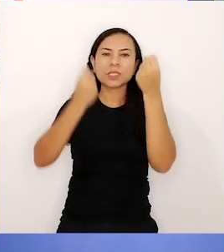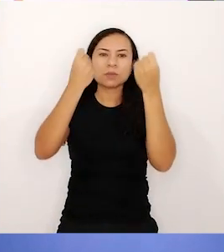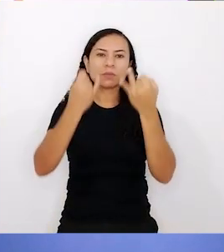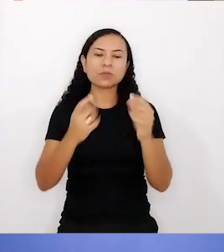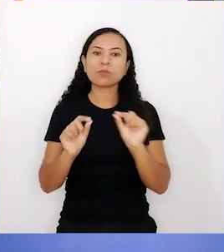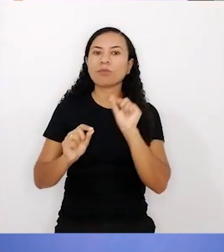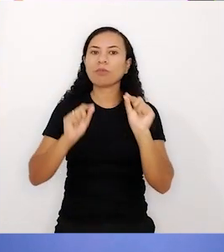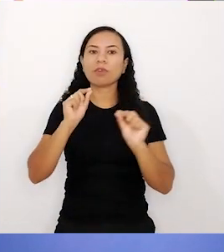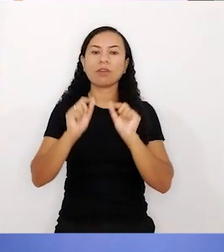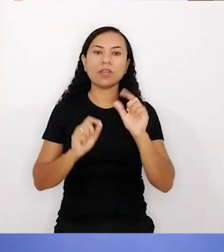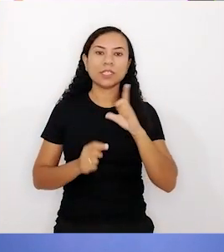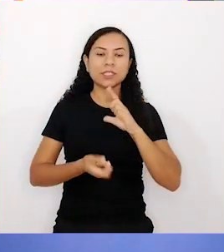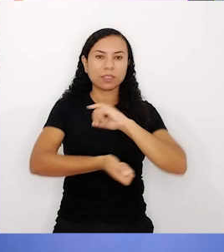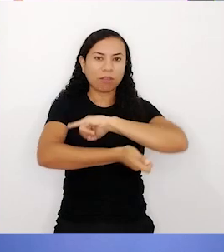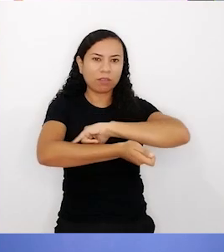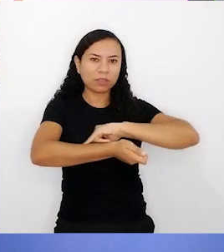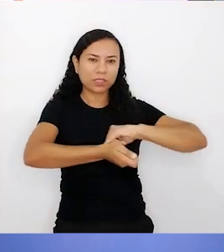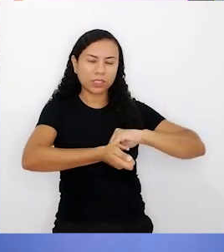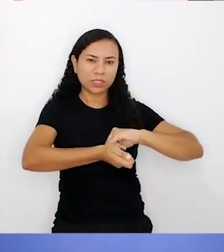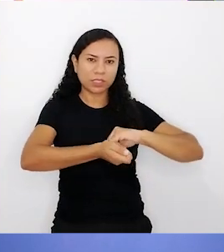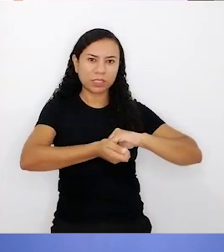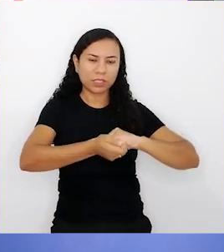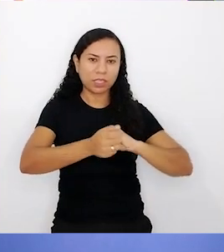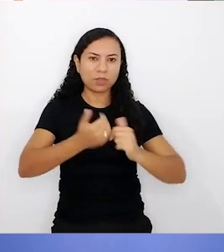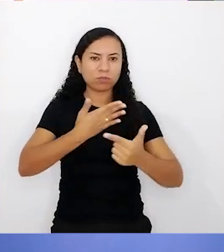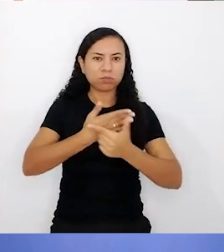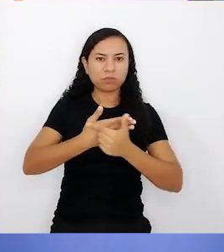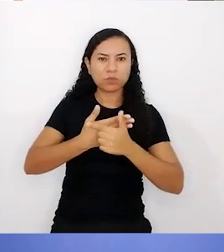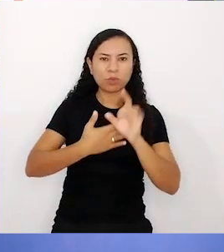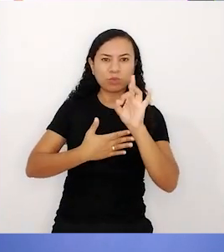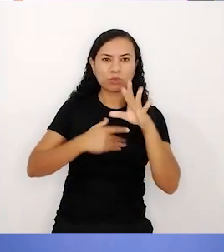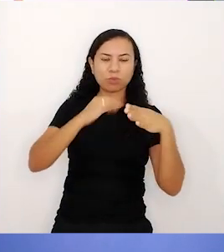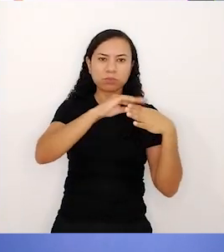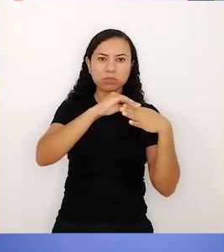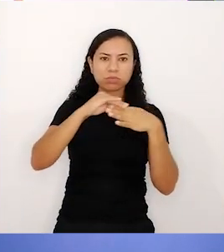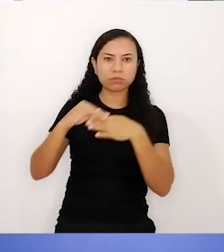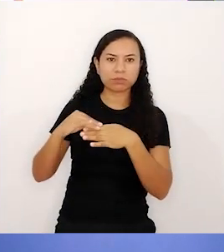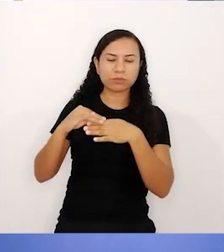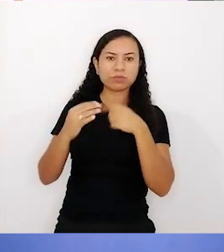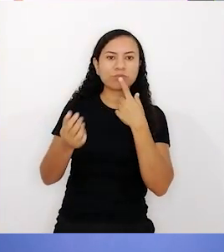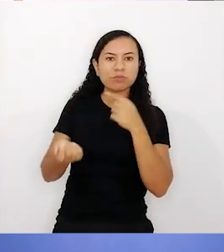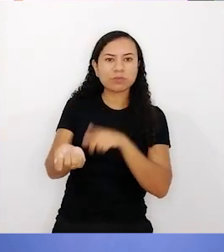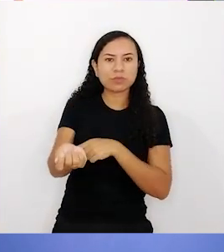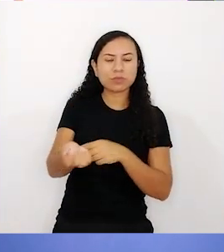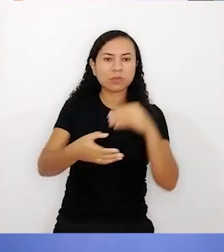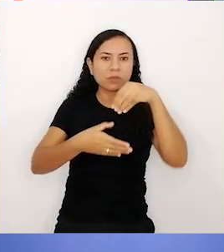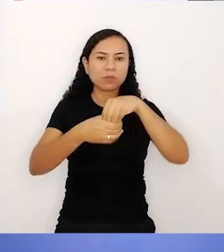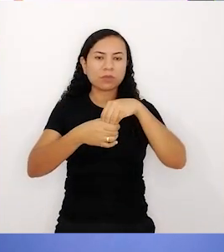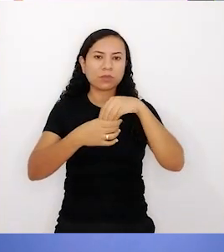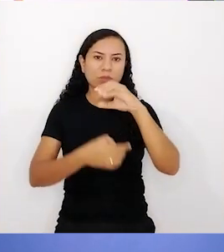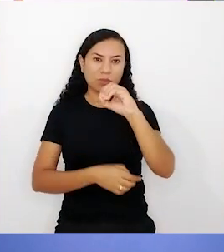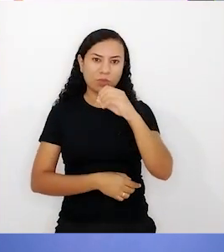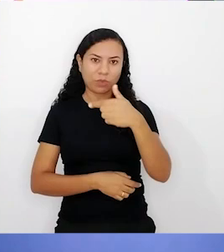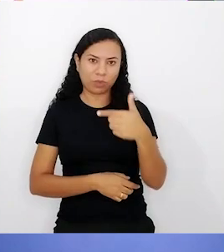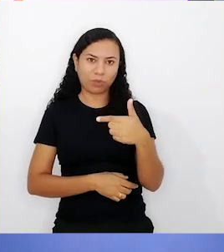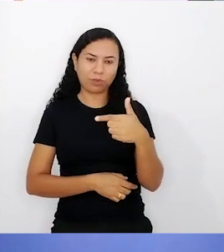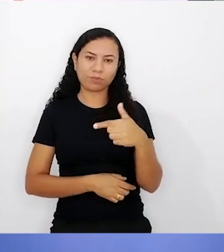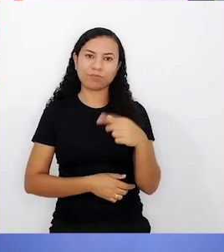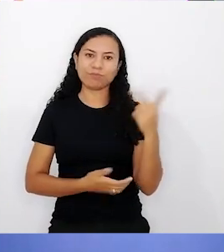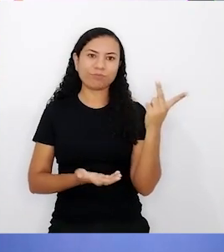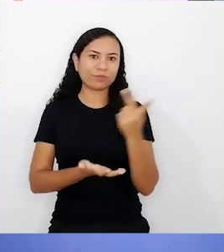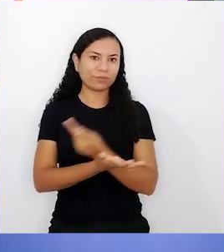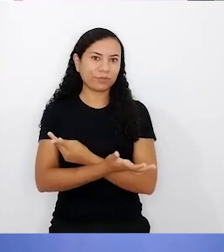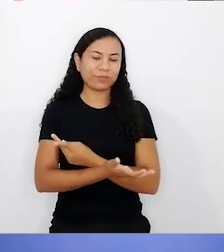artérias atuam de forma exclusiva, levando sangue rico em oxigênio. E isso é